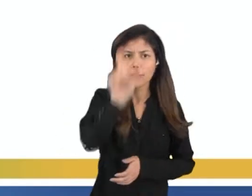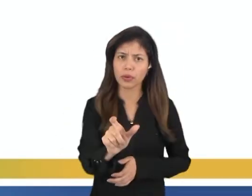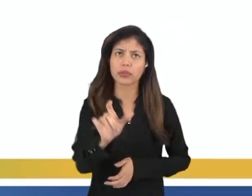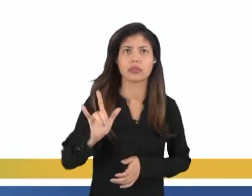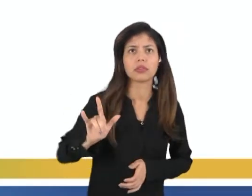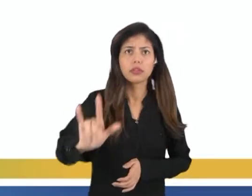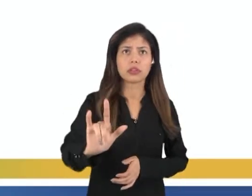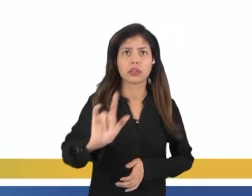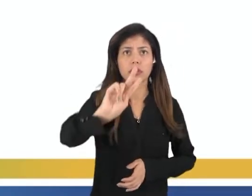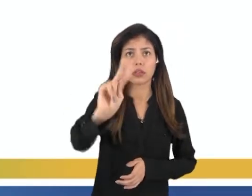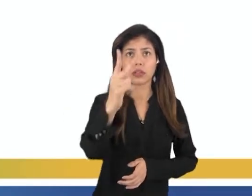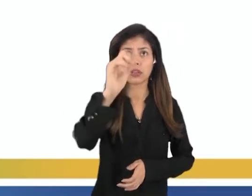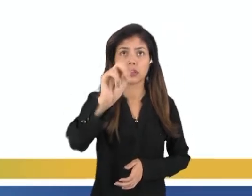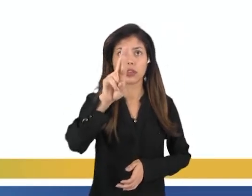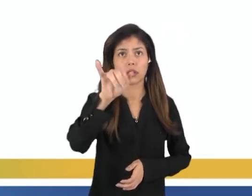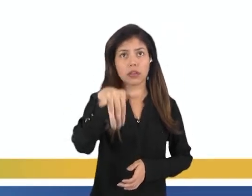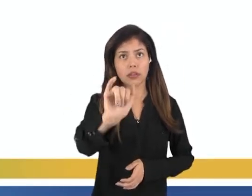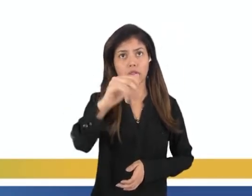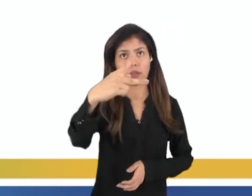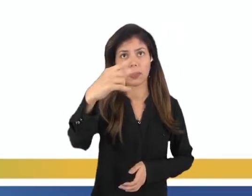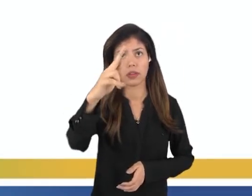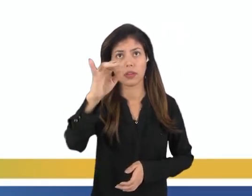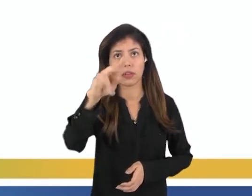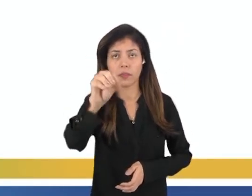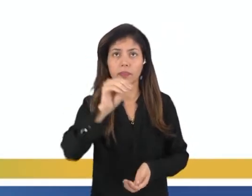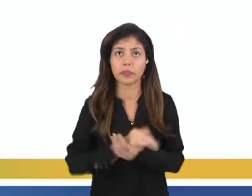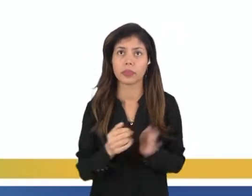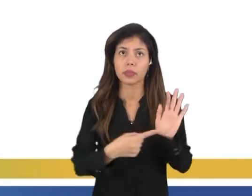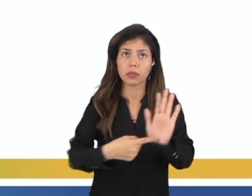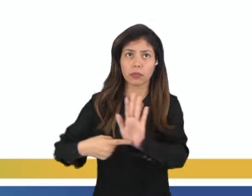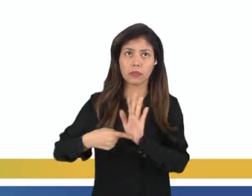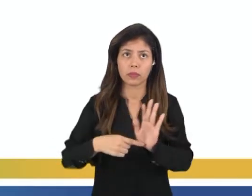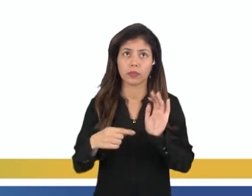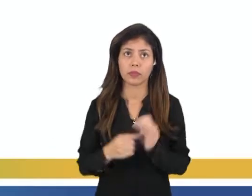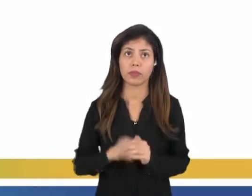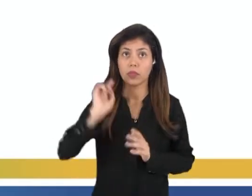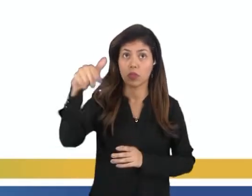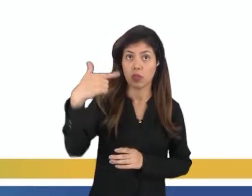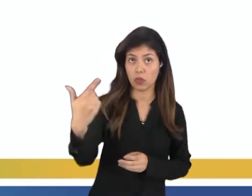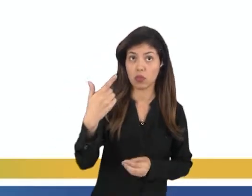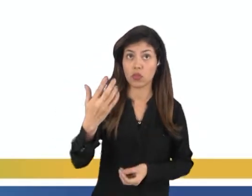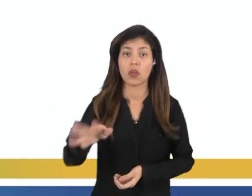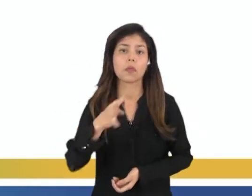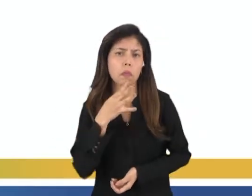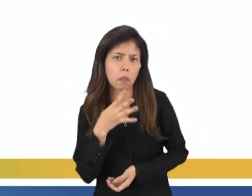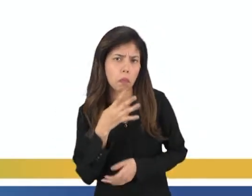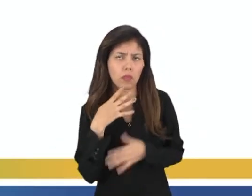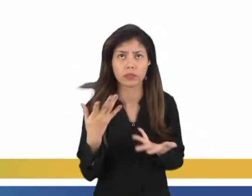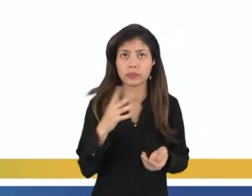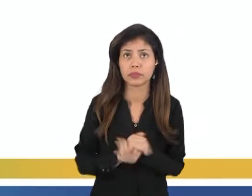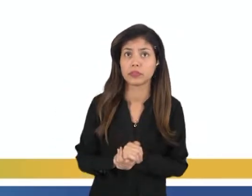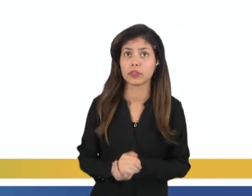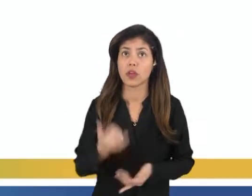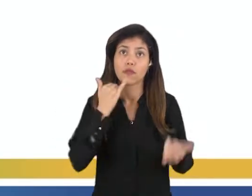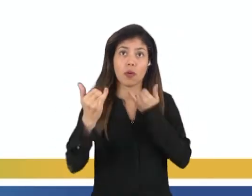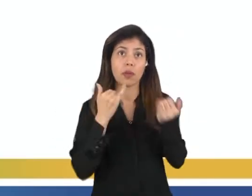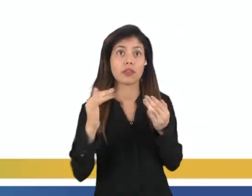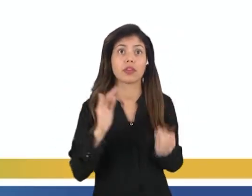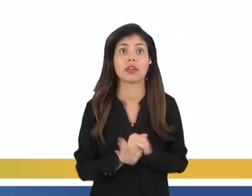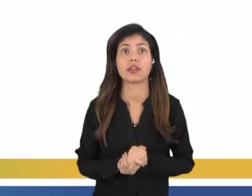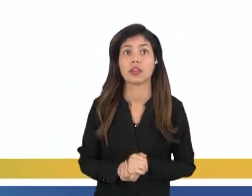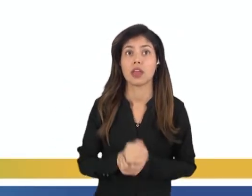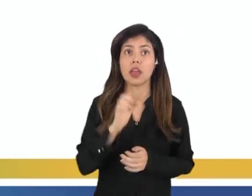Potter apenas consideram os livros publicados como canon, enquanto outros fãs incluem informações extras que a